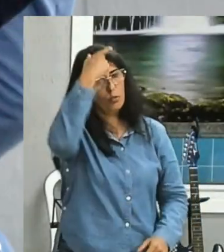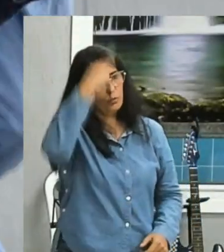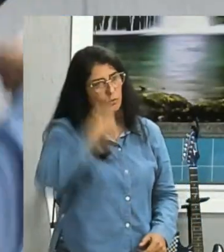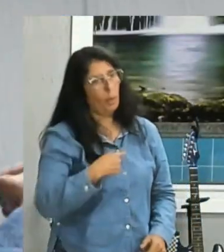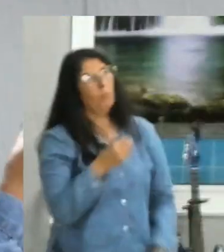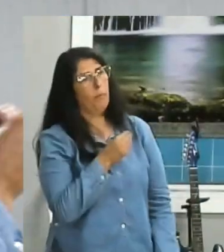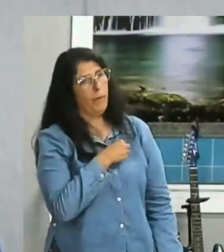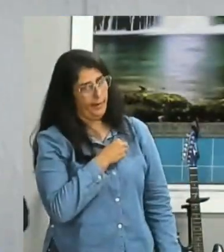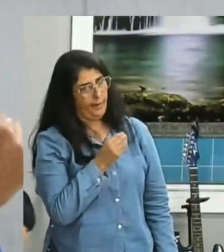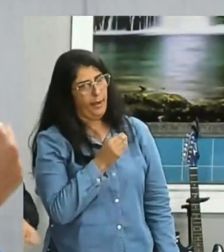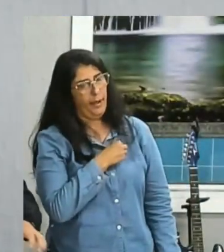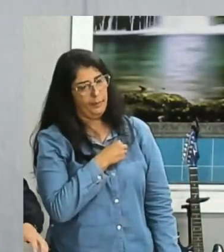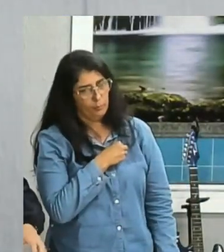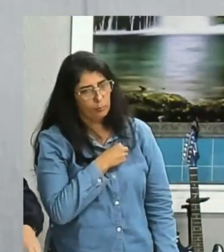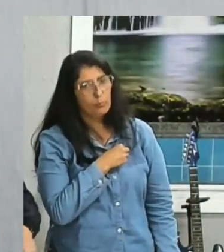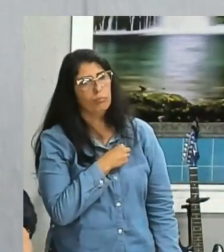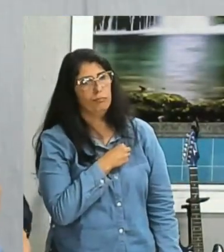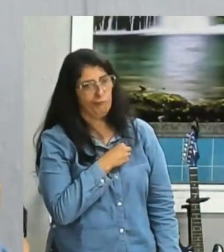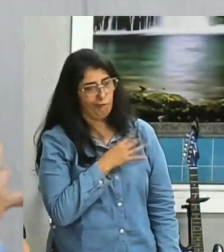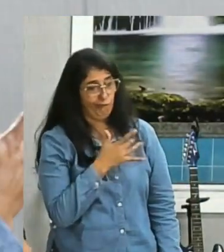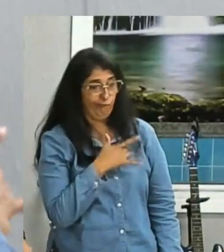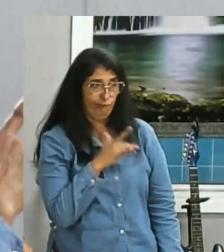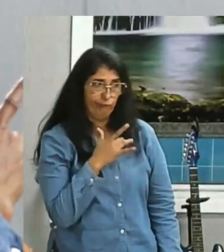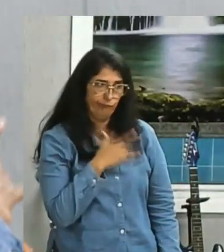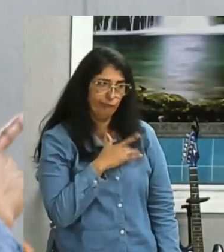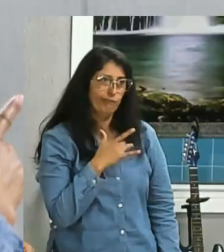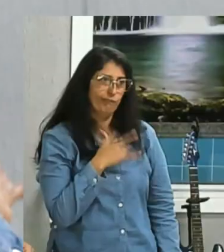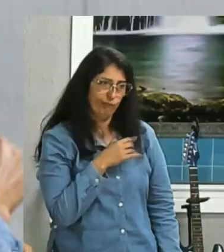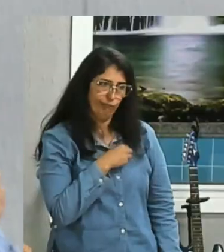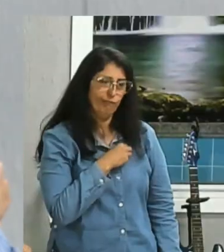quanto pecadores nós somos.